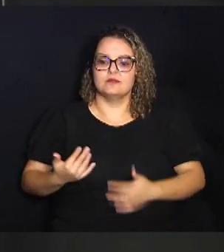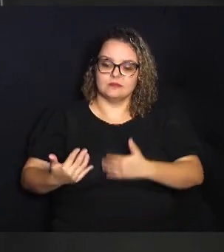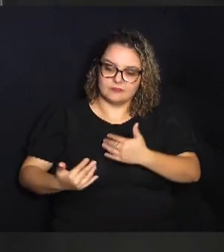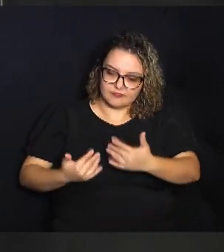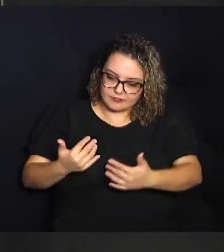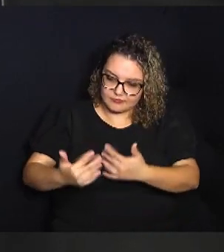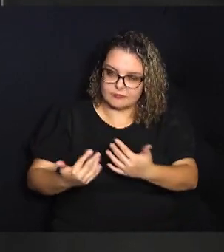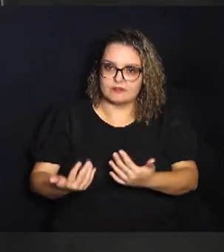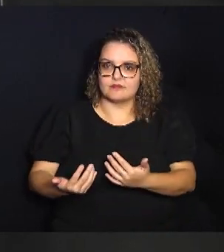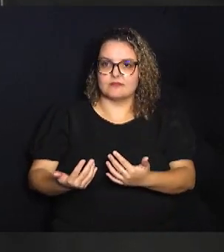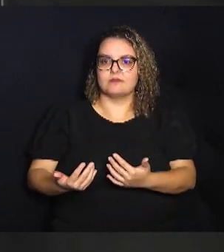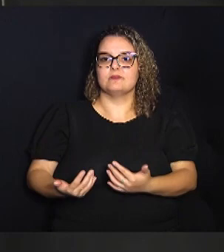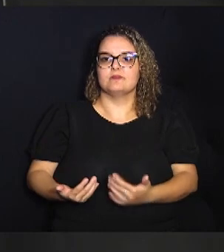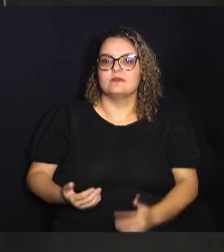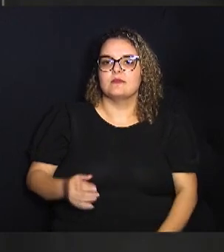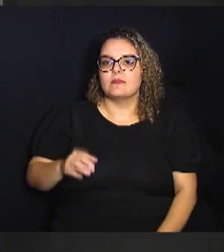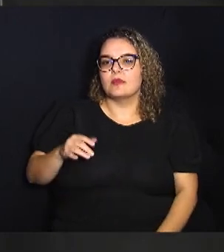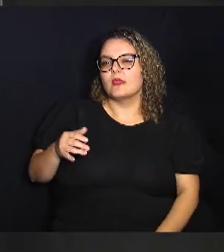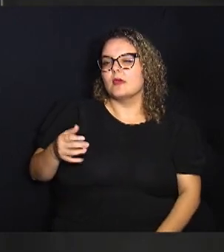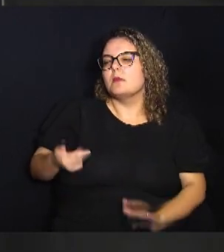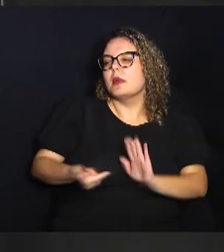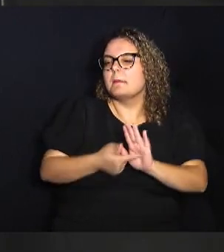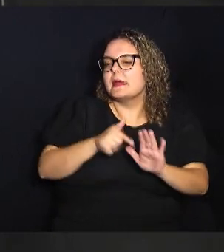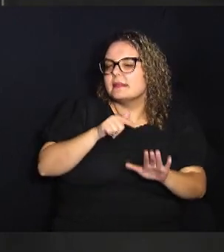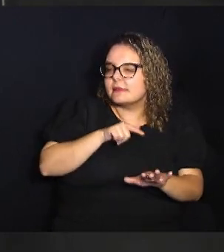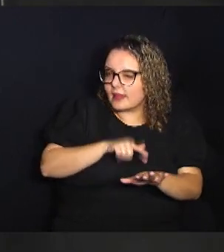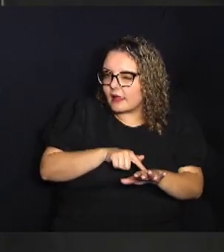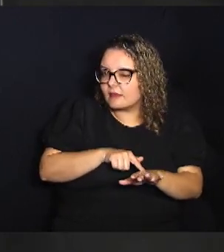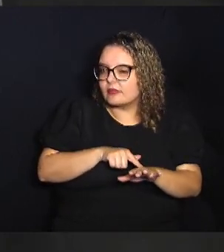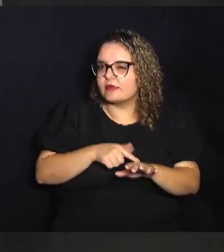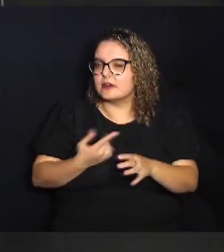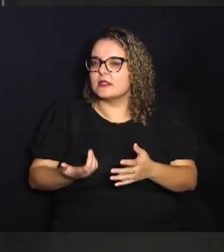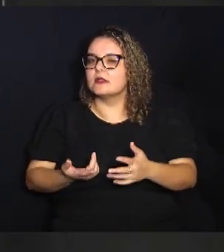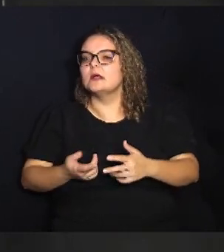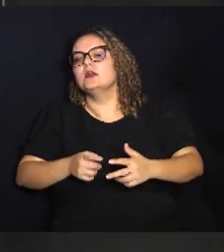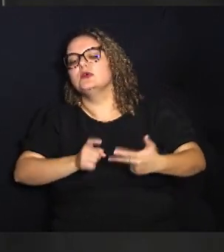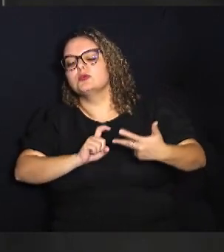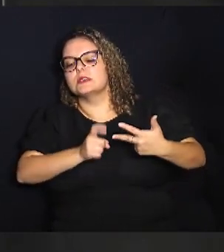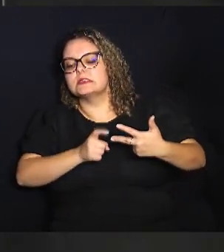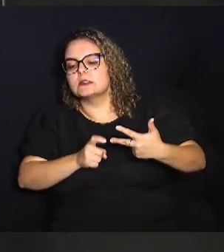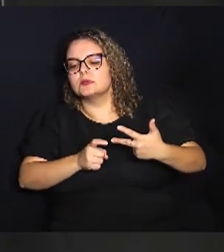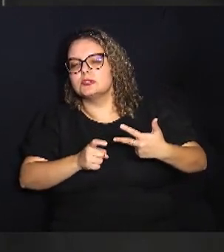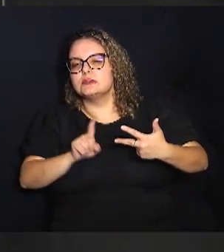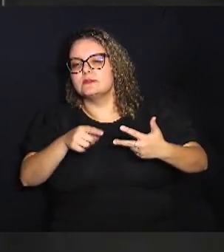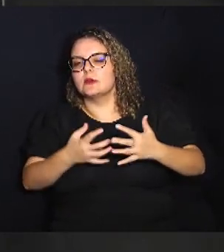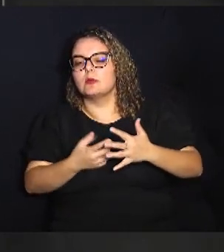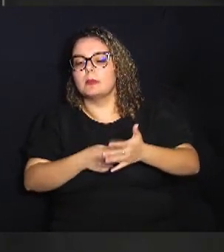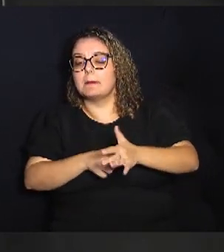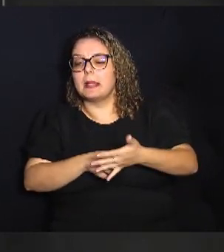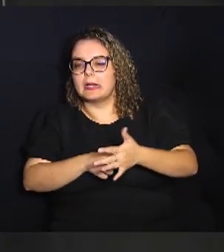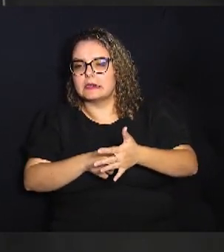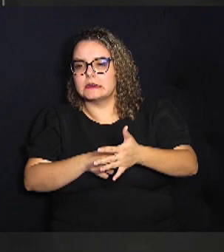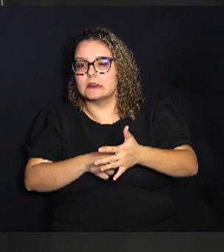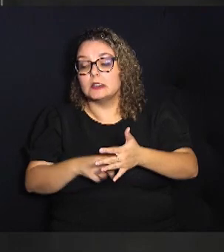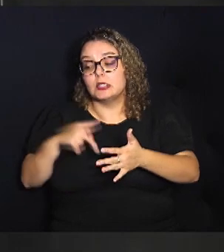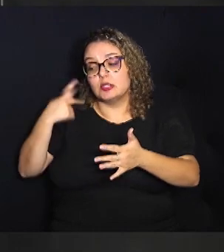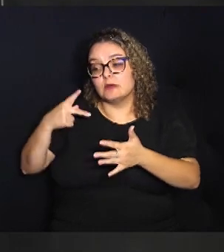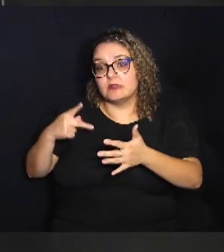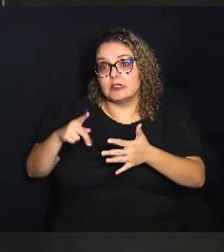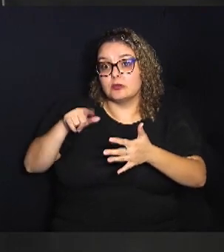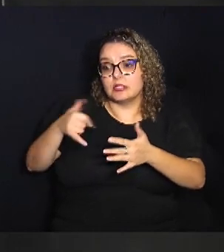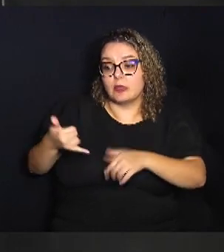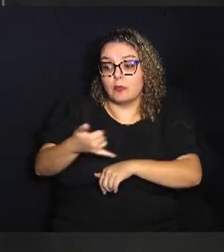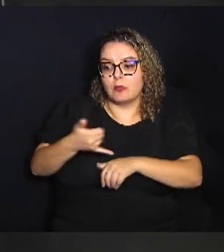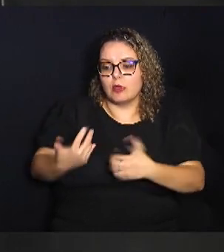as engrenagens da máquina do executivo, da máquina da prefeitura. Sim. Esse é o papel do vereador.